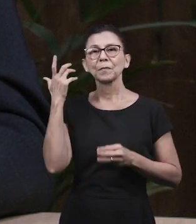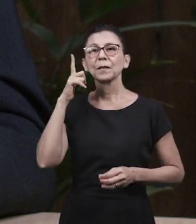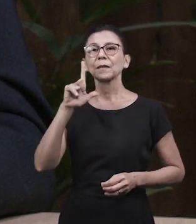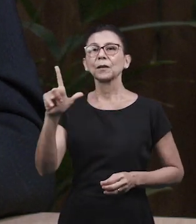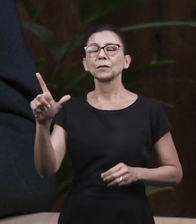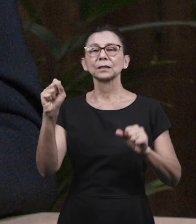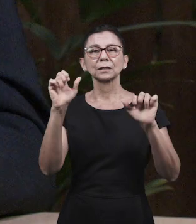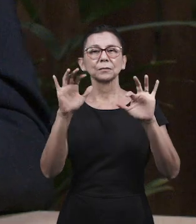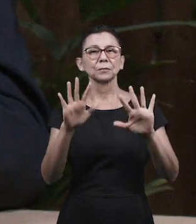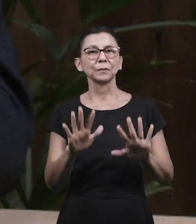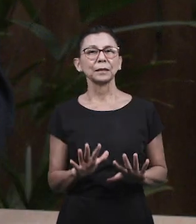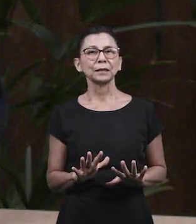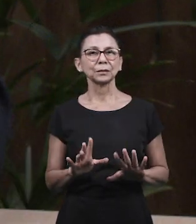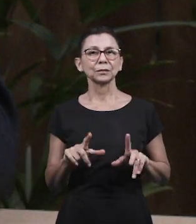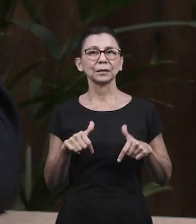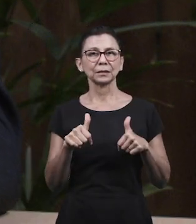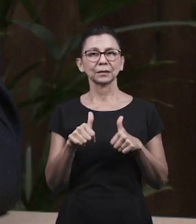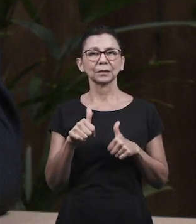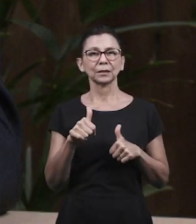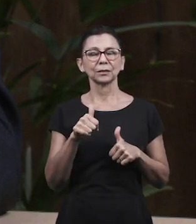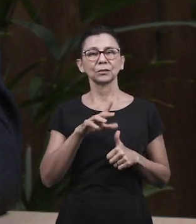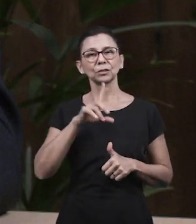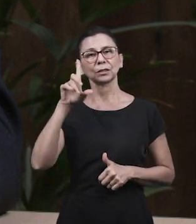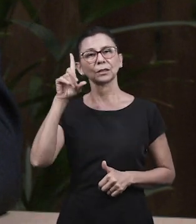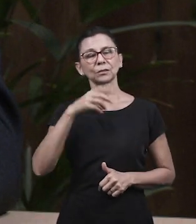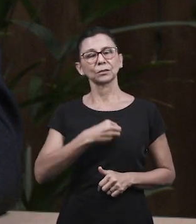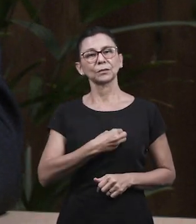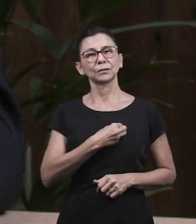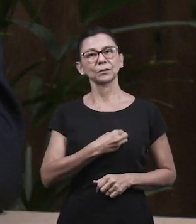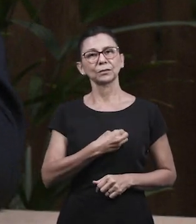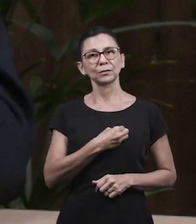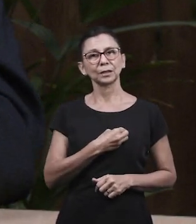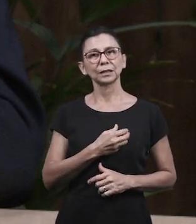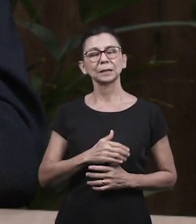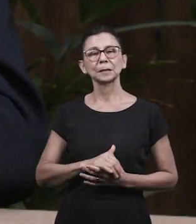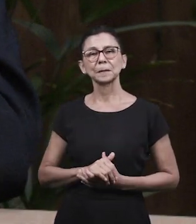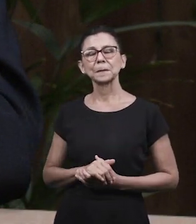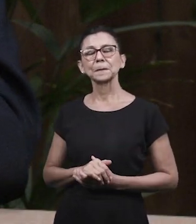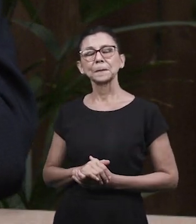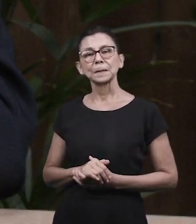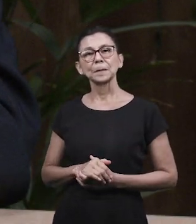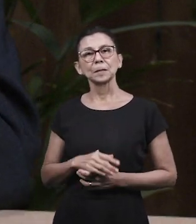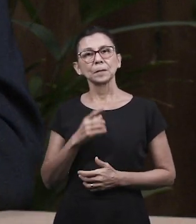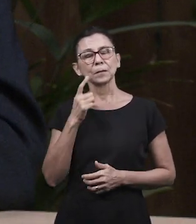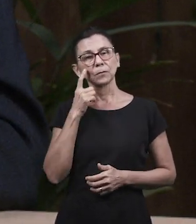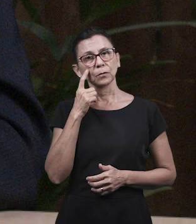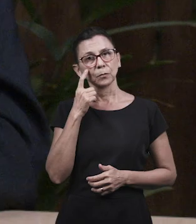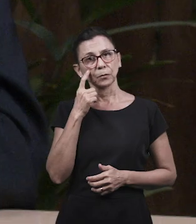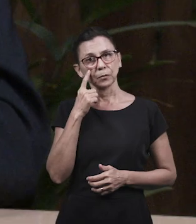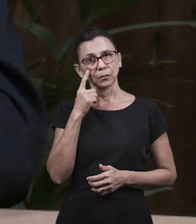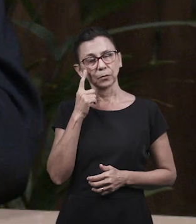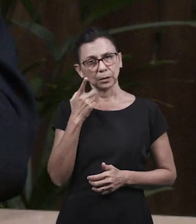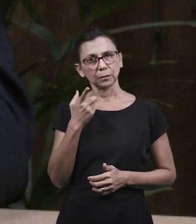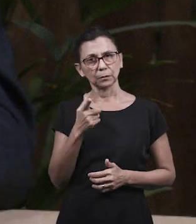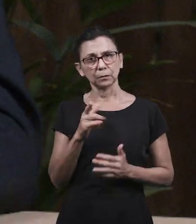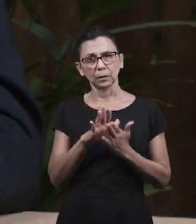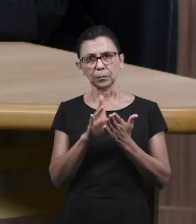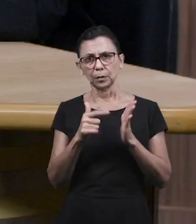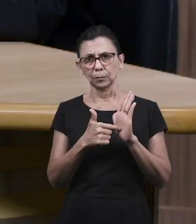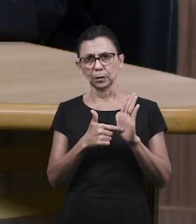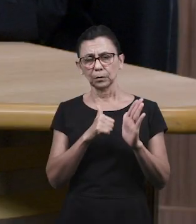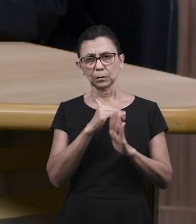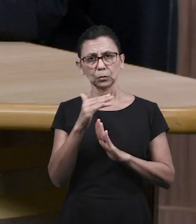alcança ali a operação do Senhor na sua vida. E nós vamos ver isso aí em toda a